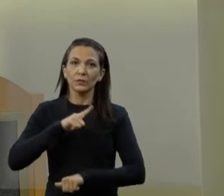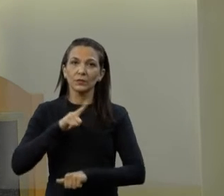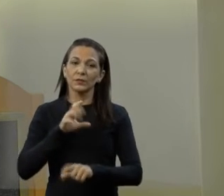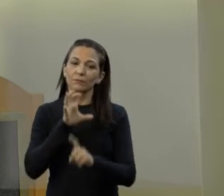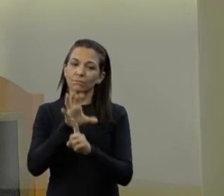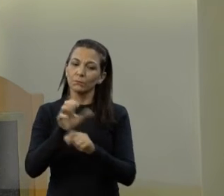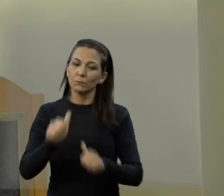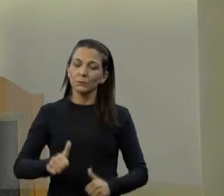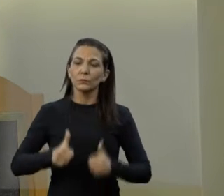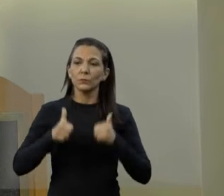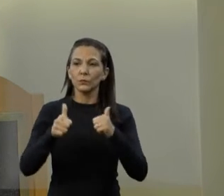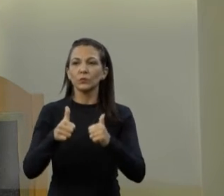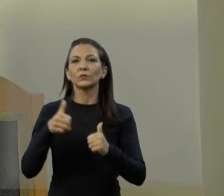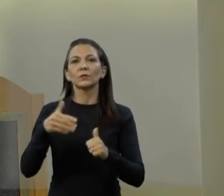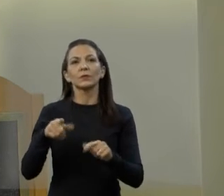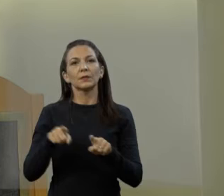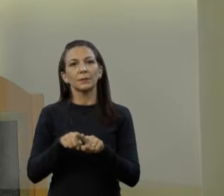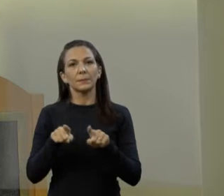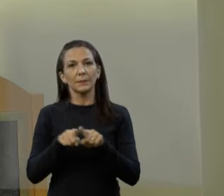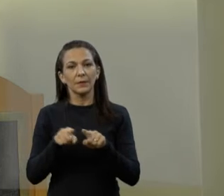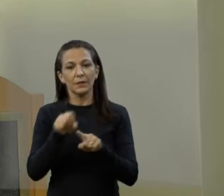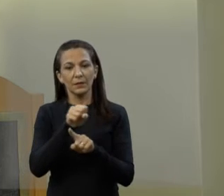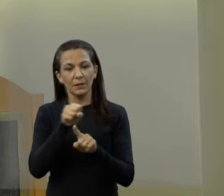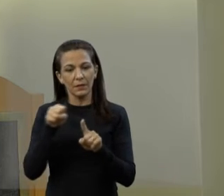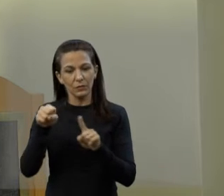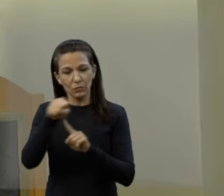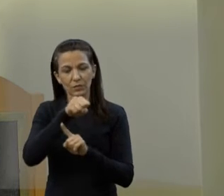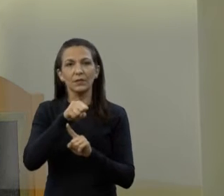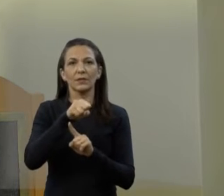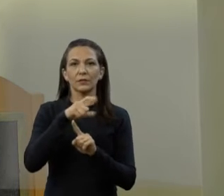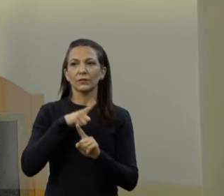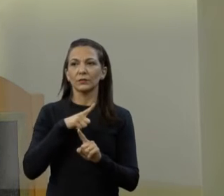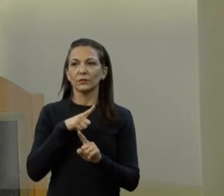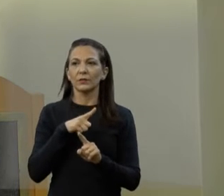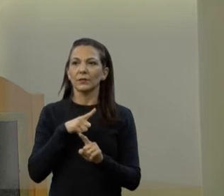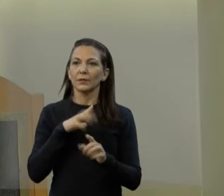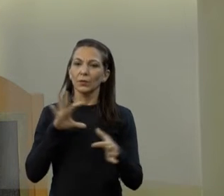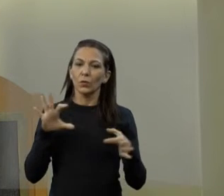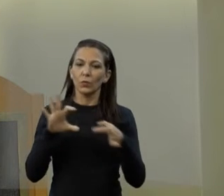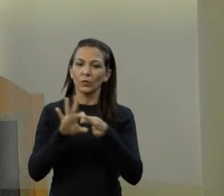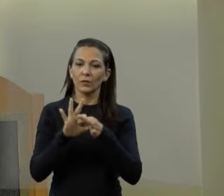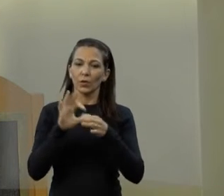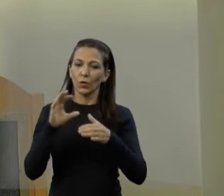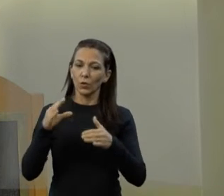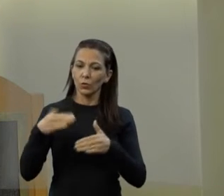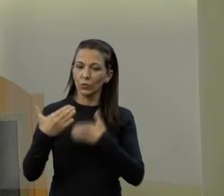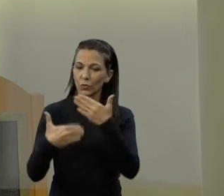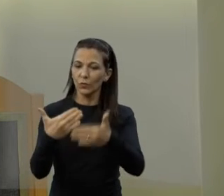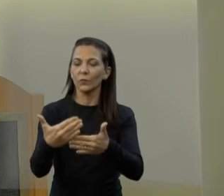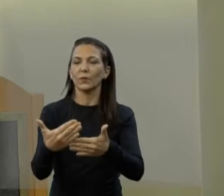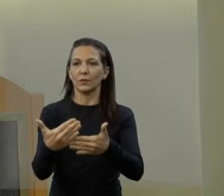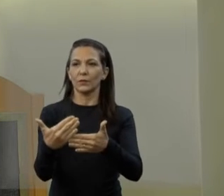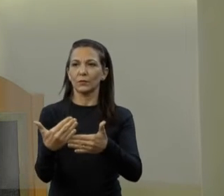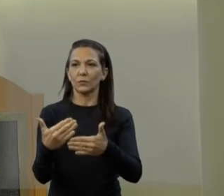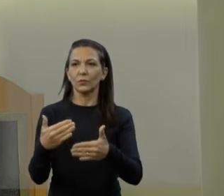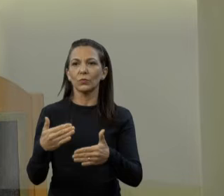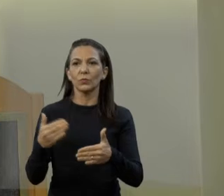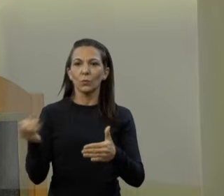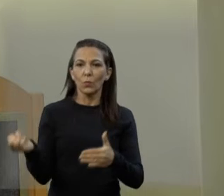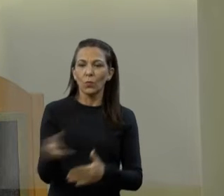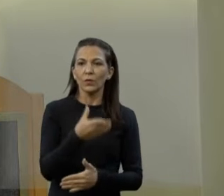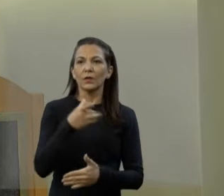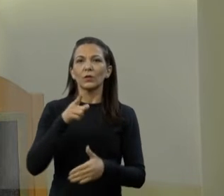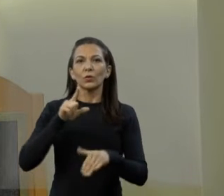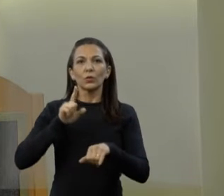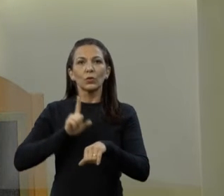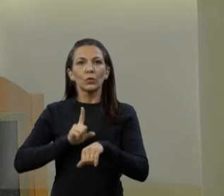impactam positivamente e diretamente toda a sociedade chegou a hora de se conectar com novo tempo e esse novo tempo